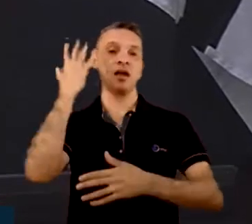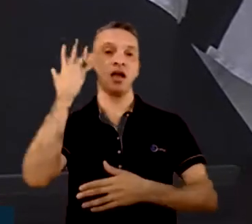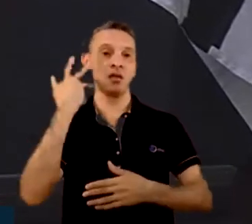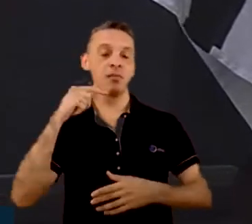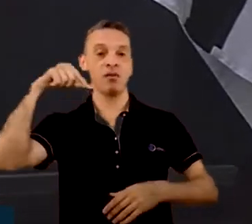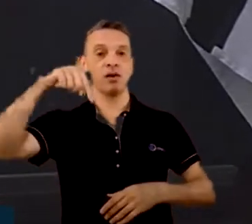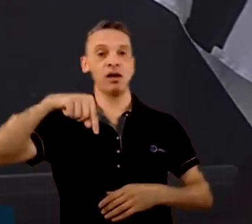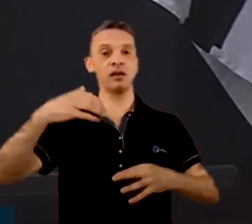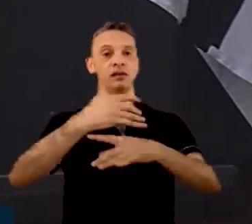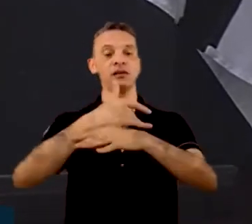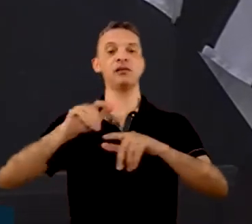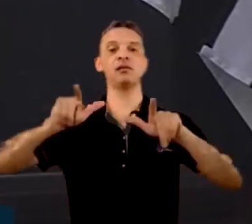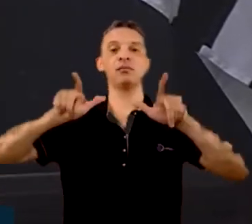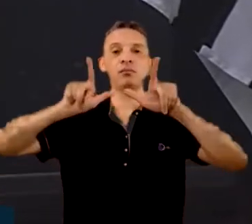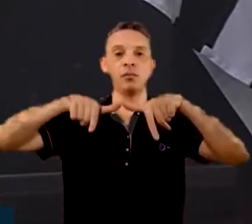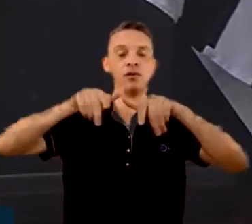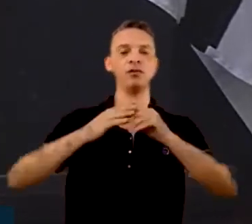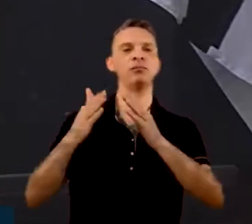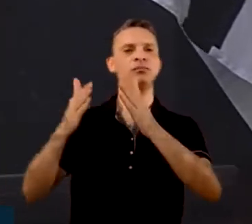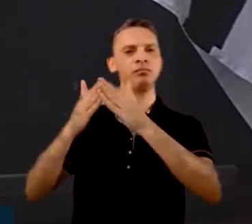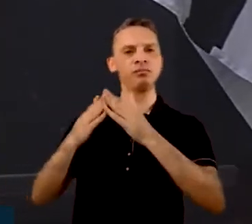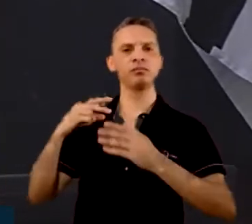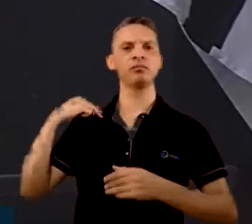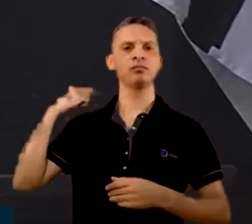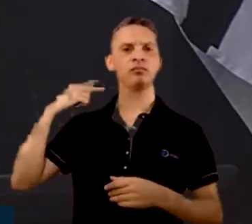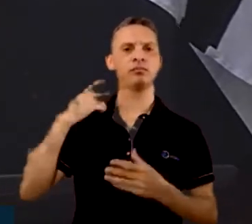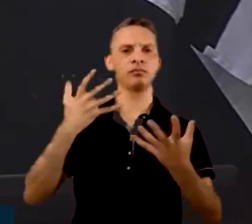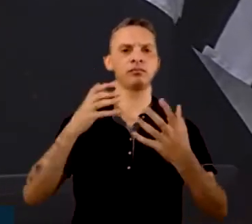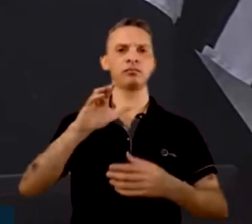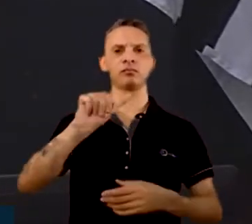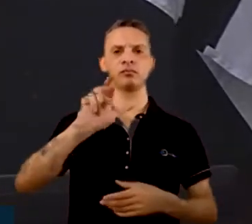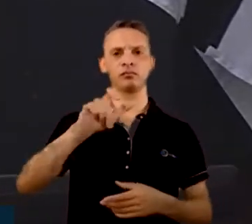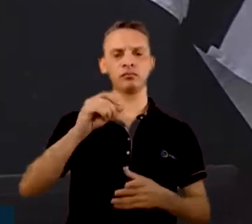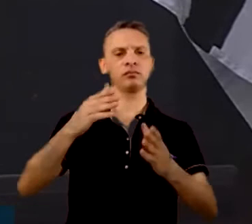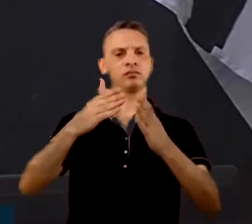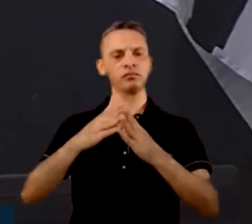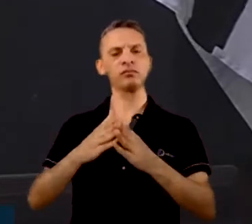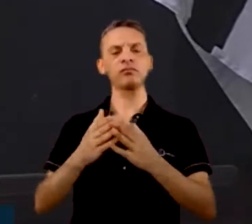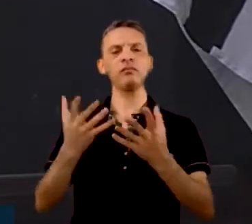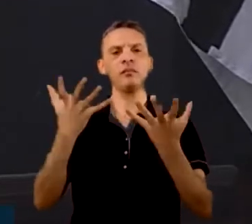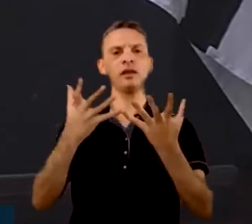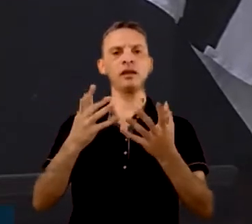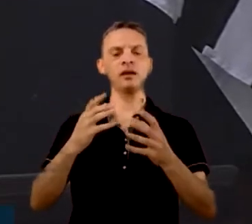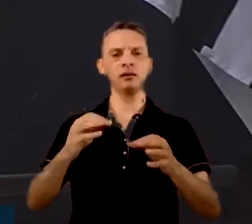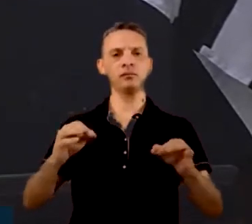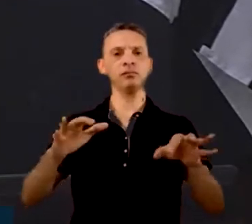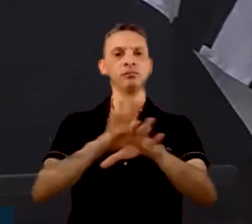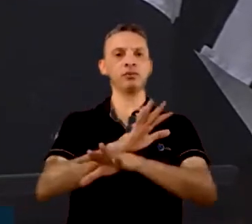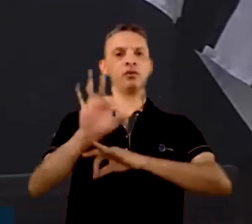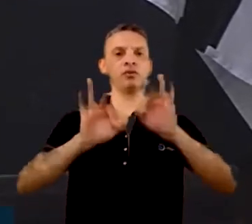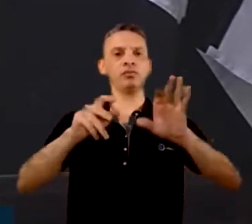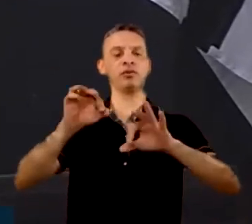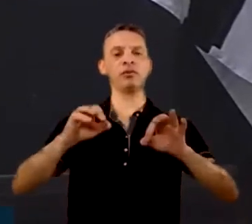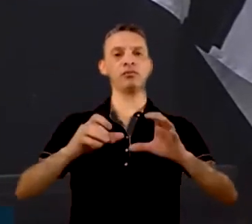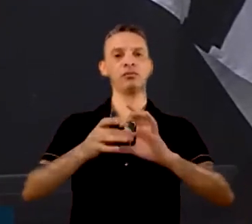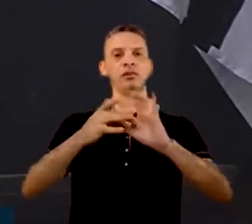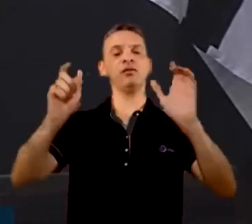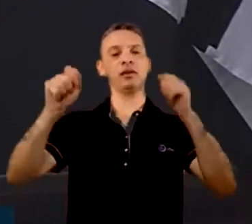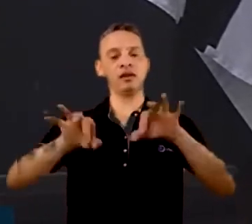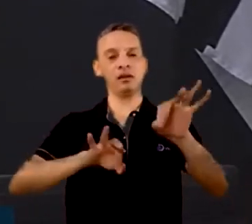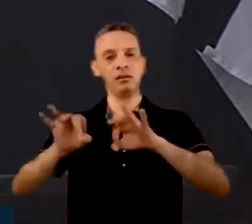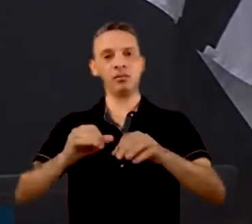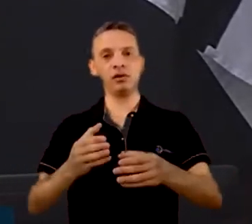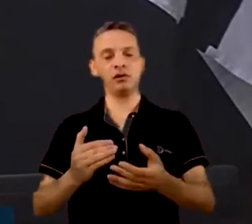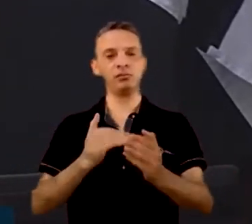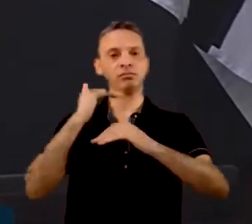Bauru. Esperamos, vereador Carlão, vereador Yasmin, que realmente saia dessa vez, né? Vamos torcer para